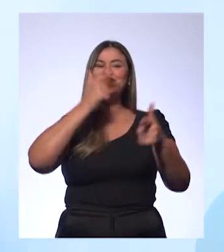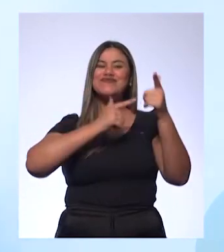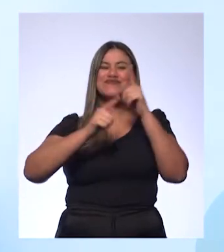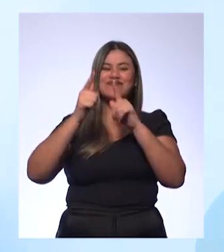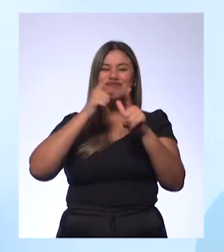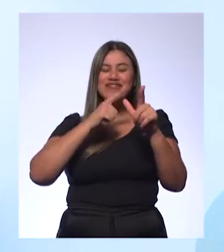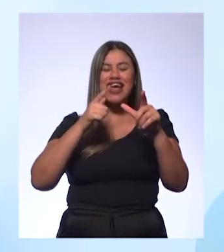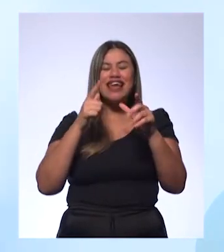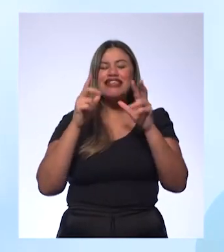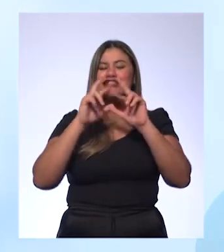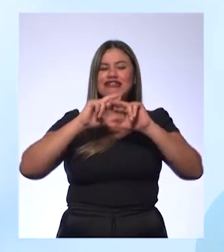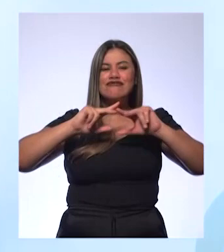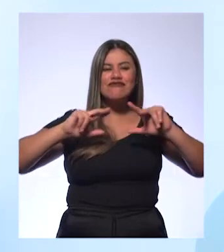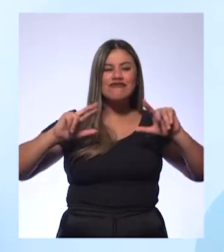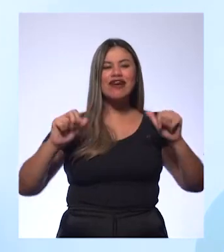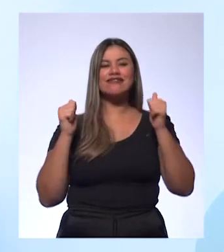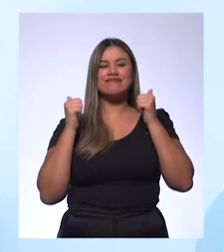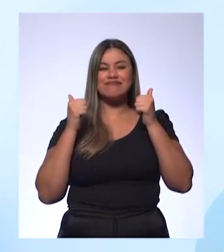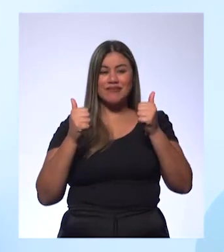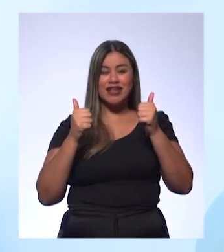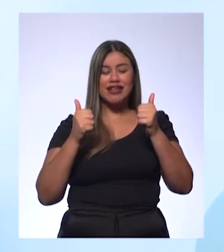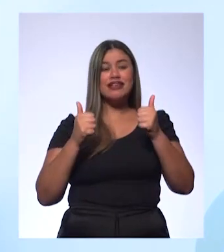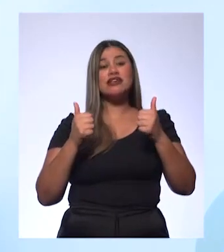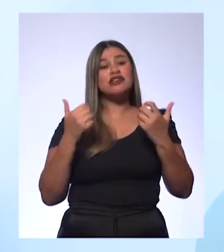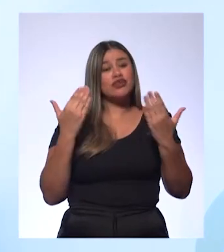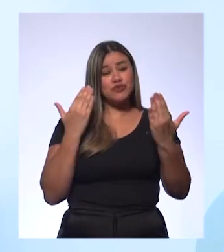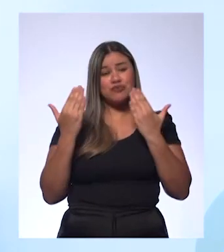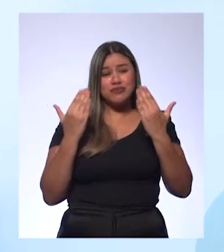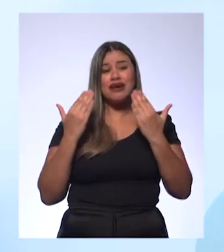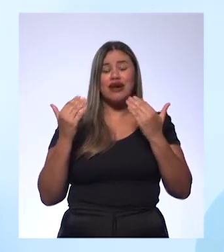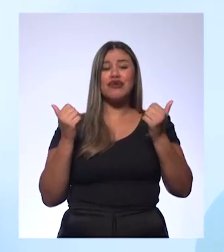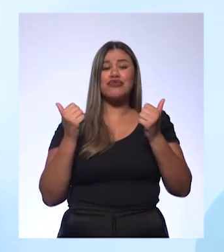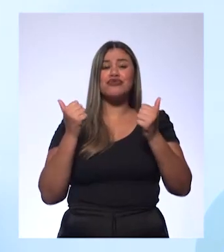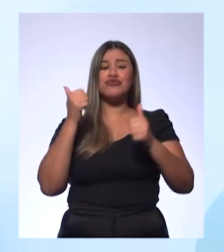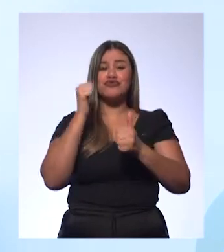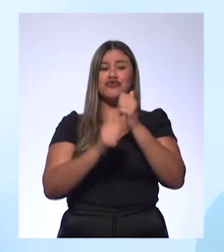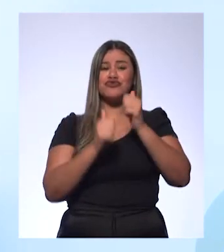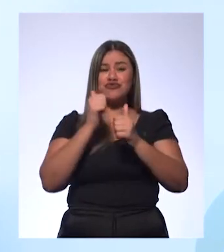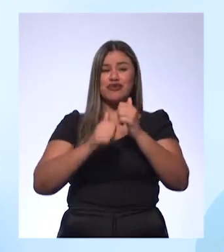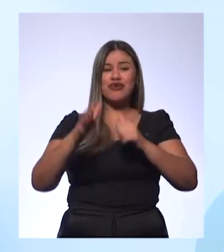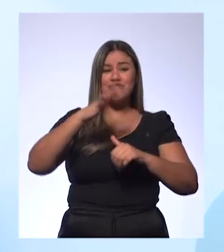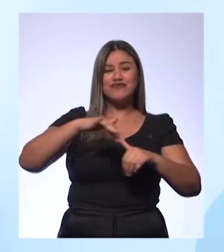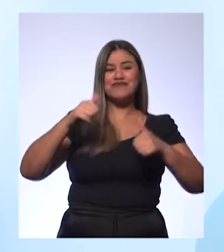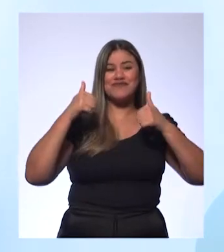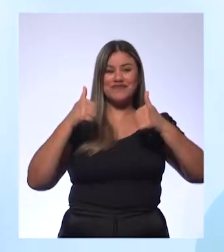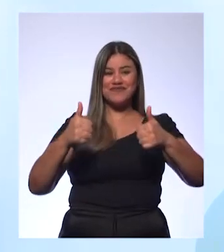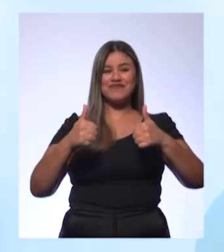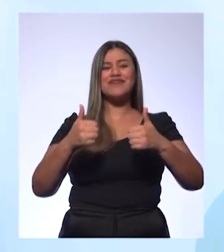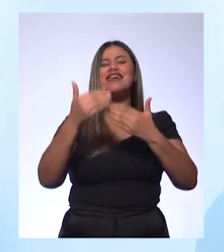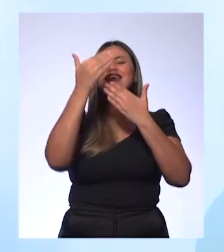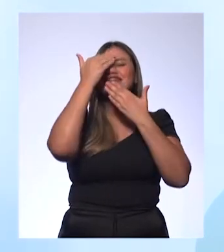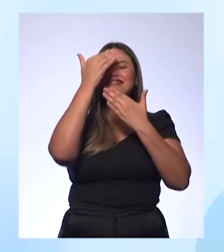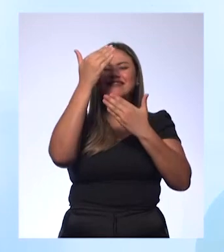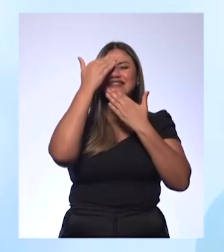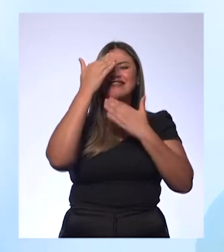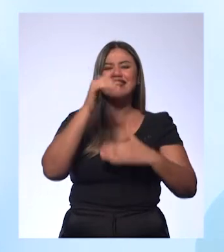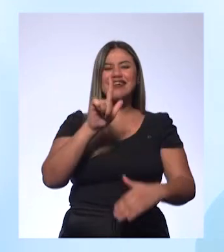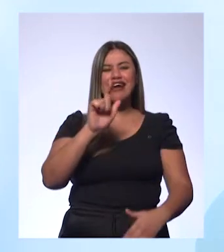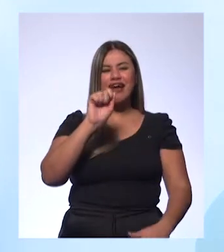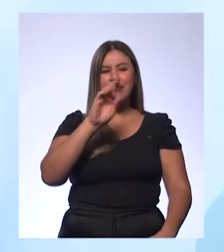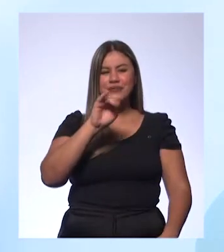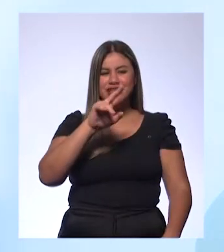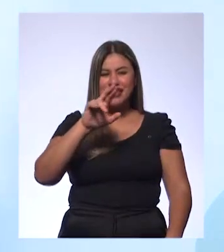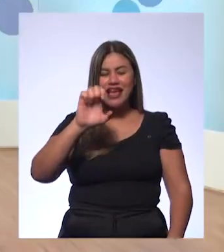muitos gols, que todos vocês sejam artilheiros, é o que nós desejamos com as aulas de projeto de vida. Então, agradeço a Gabriele,